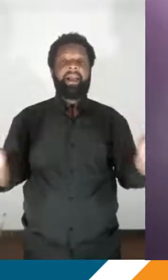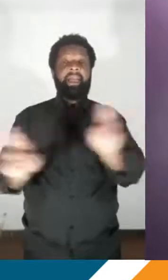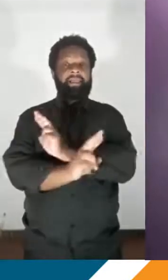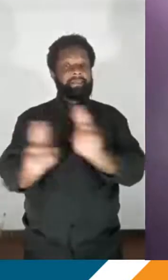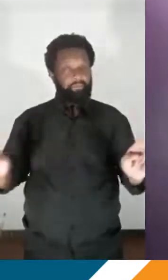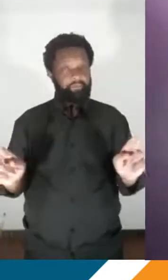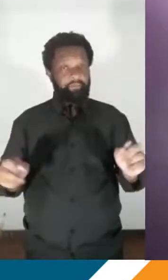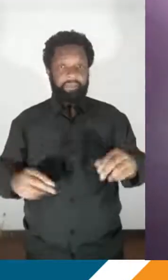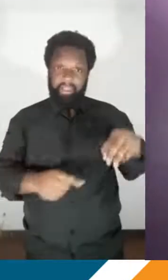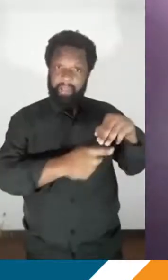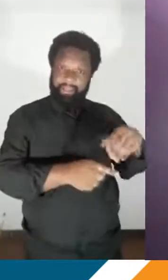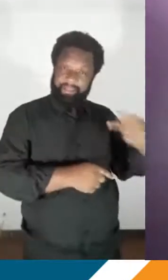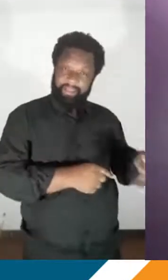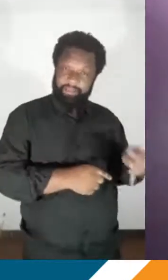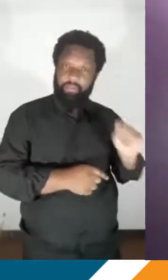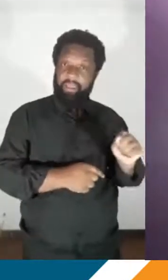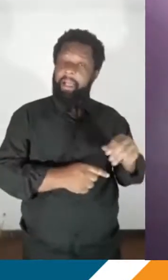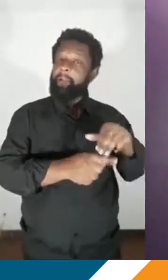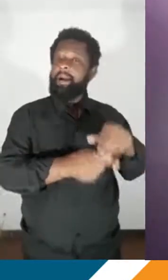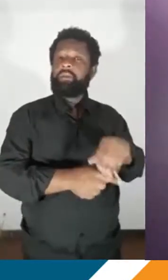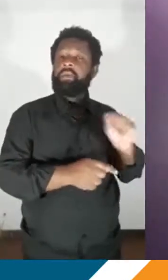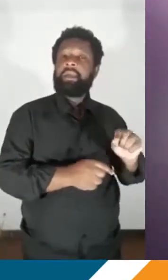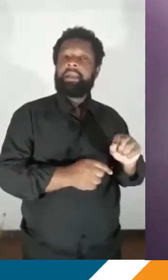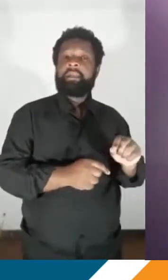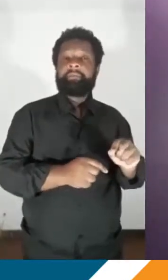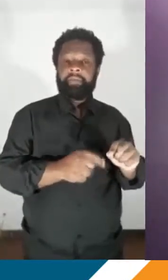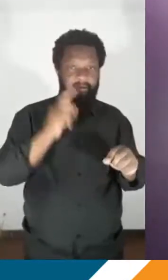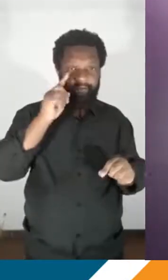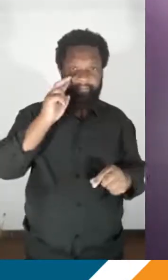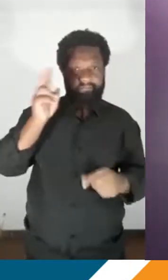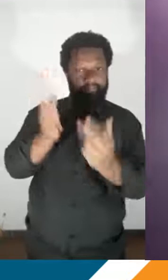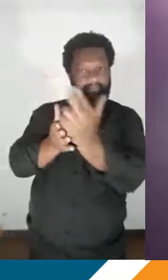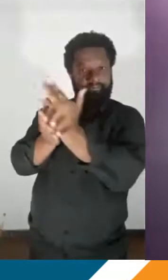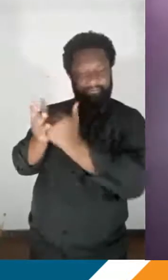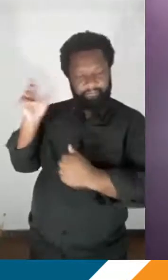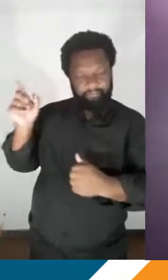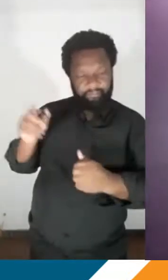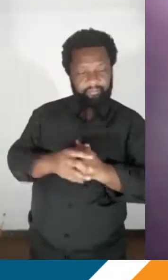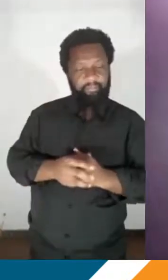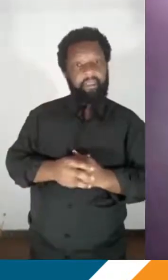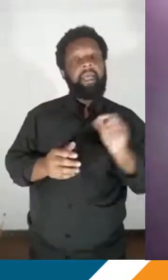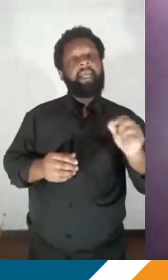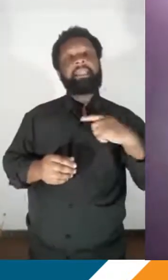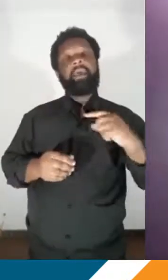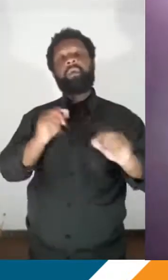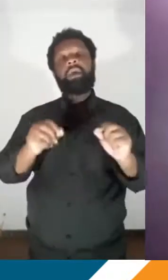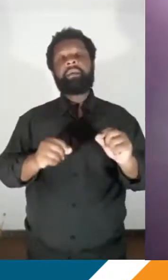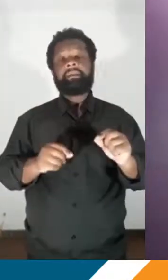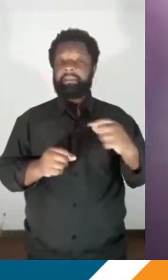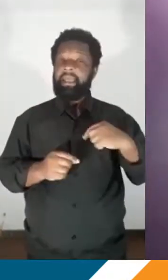soluto com a massa da solução, tá? Onde a massa da solução, essa massa aqui, ó, da